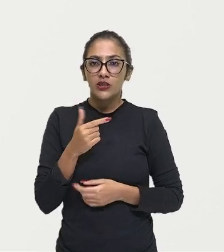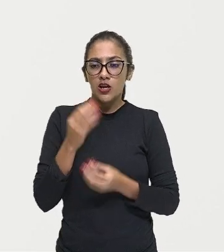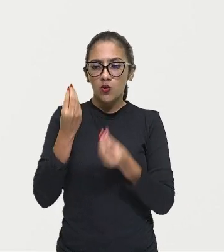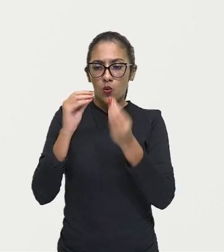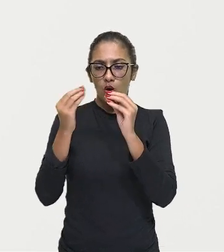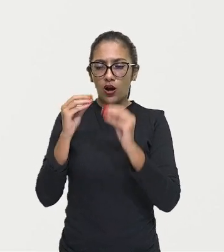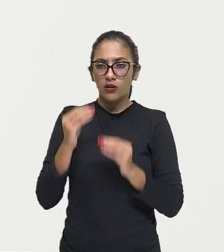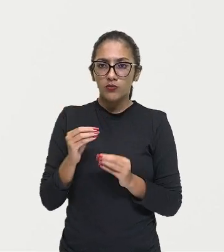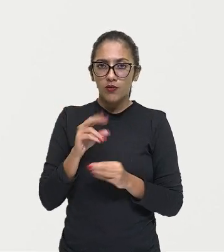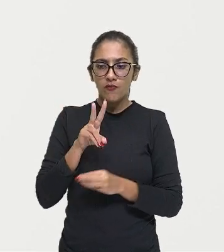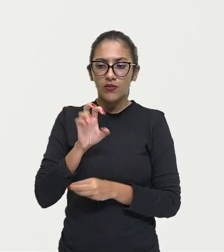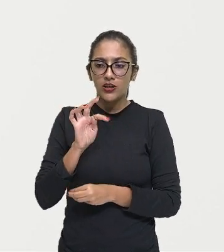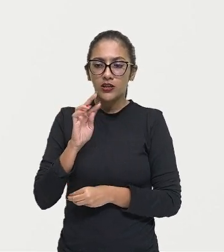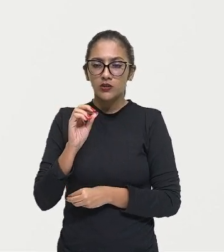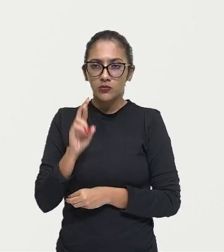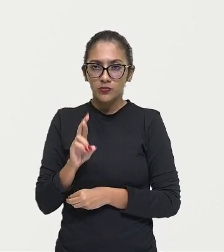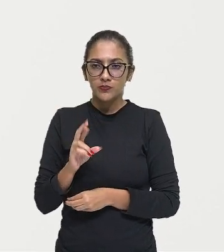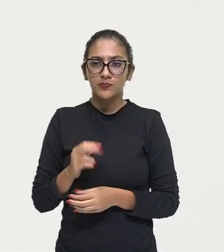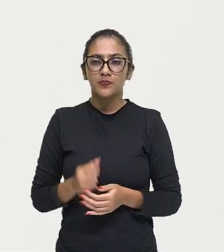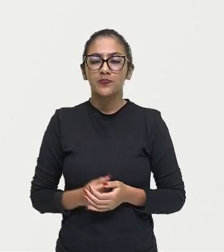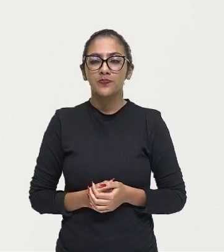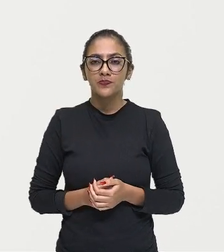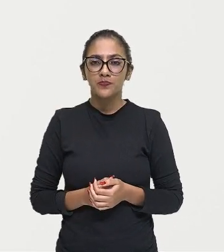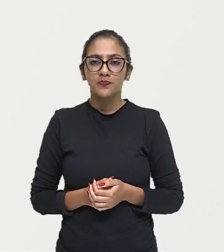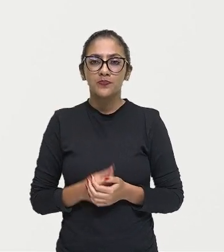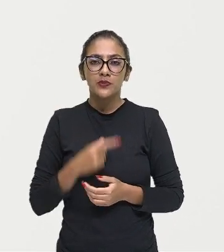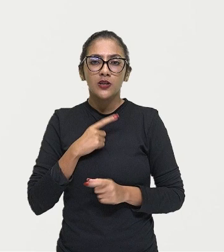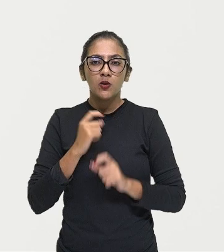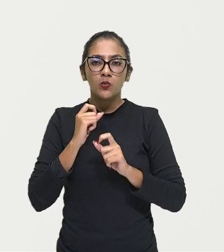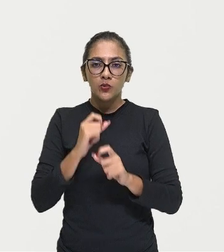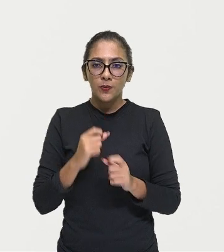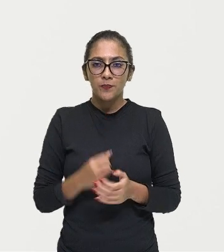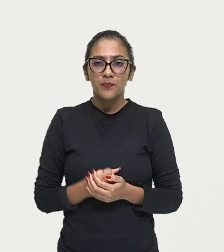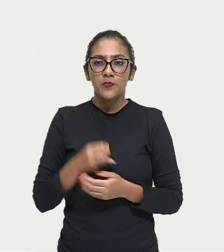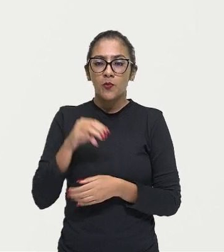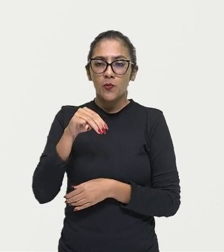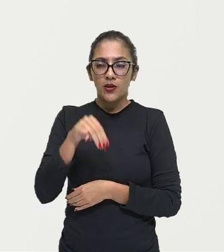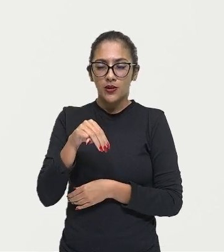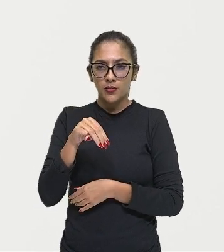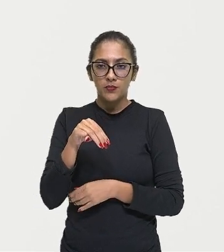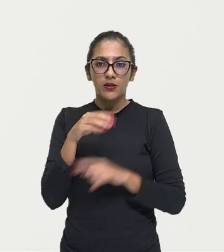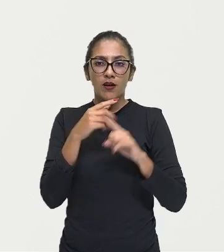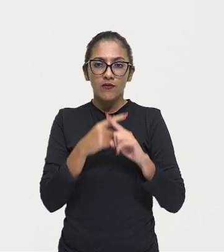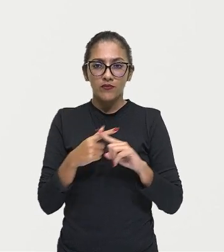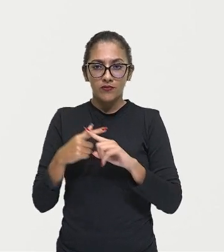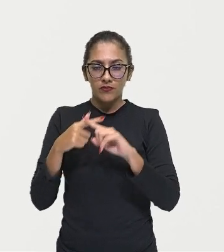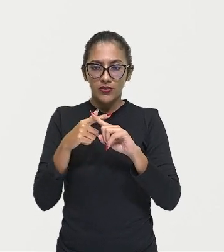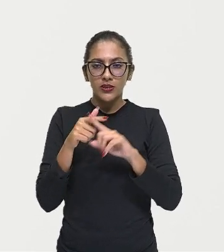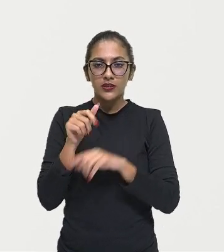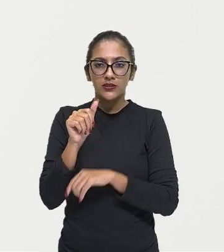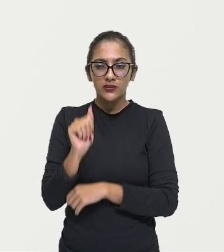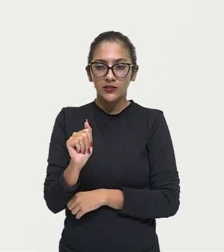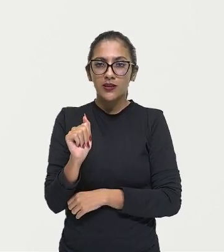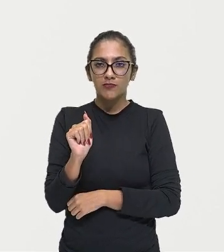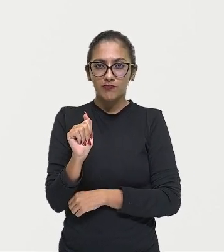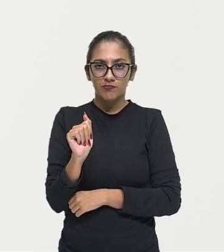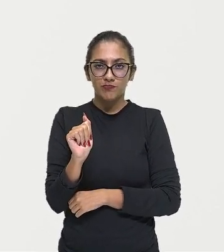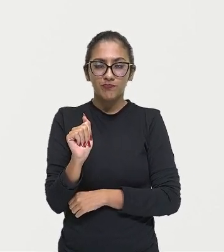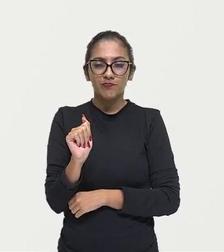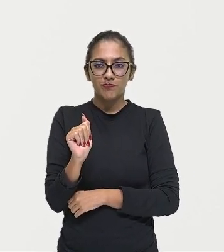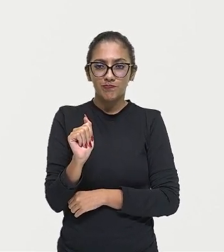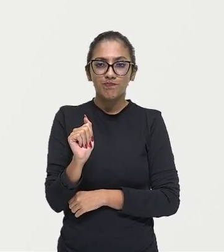vetorial. Força resultante vai ser igual a massa vezes a